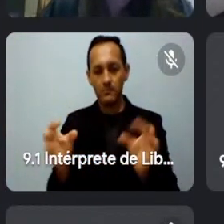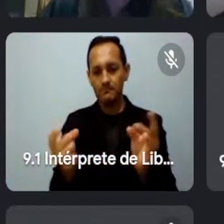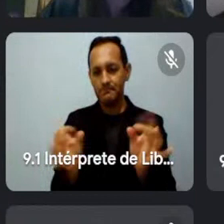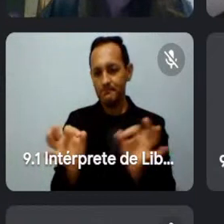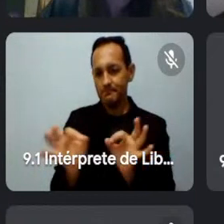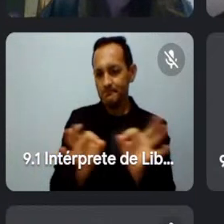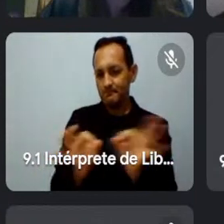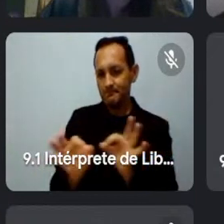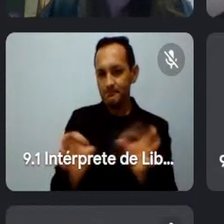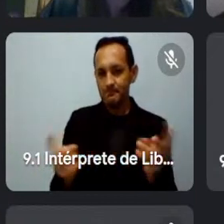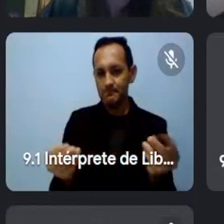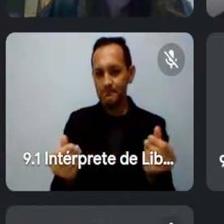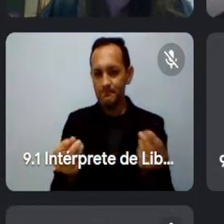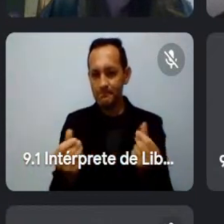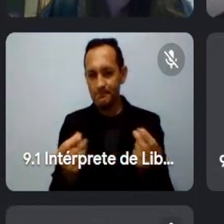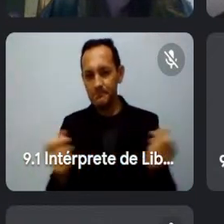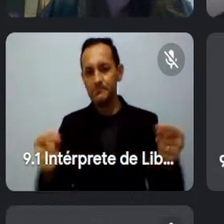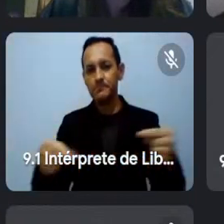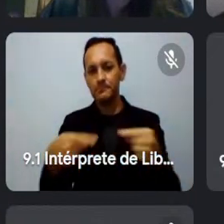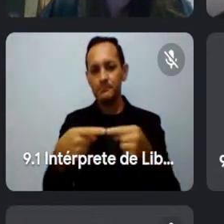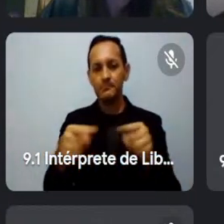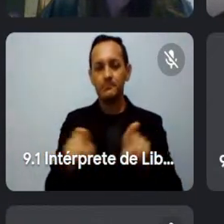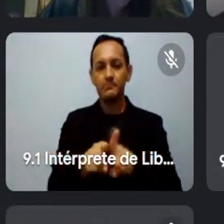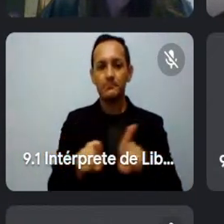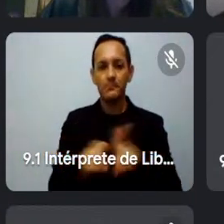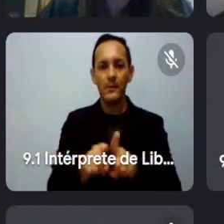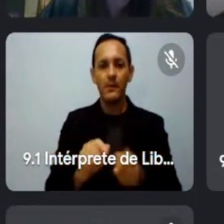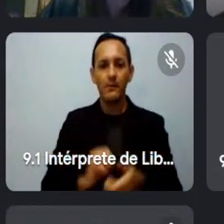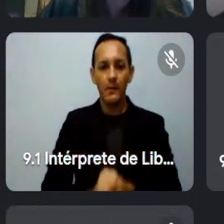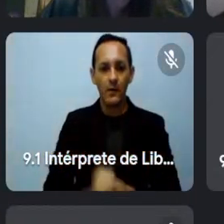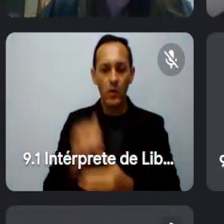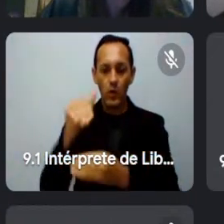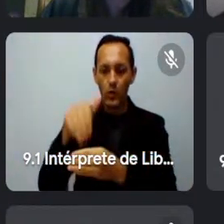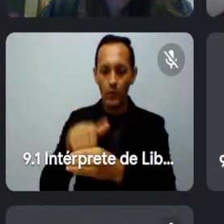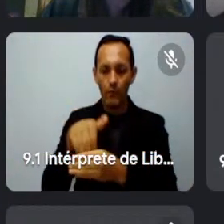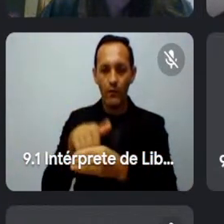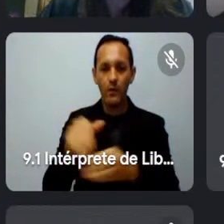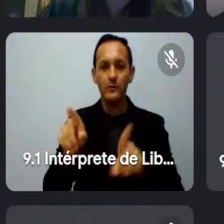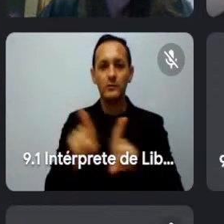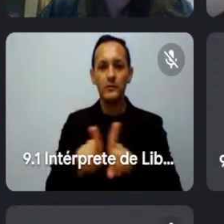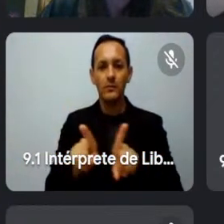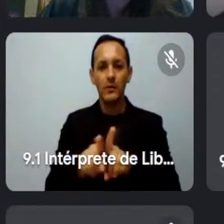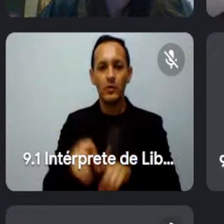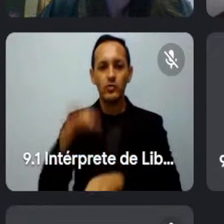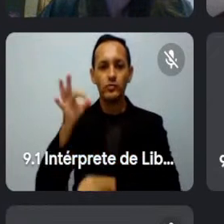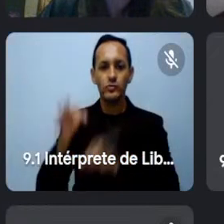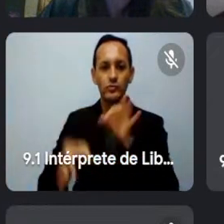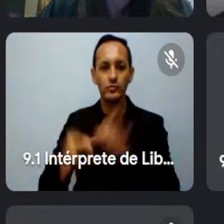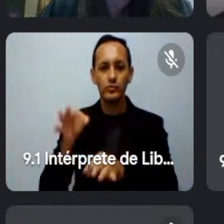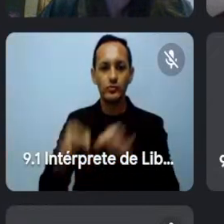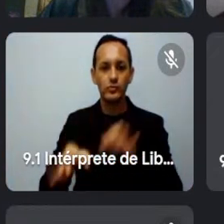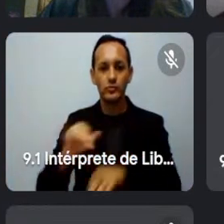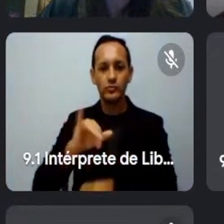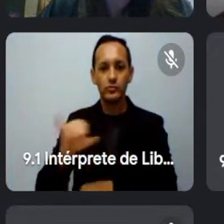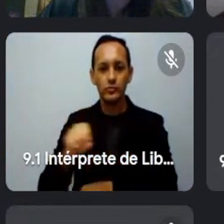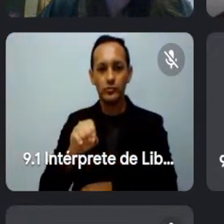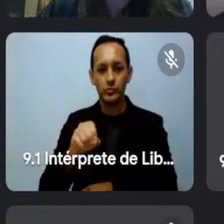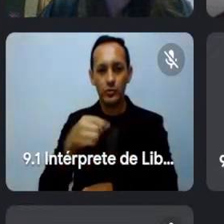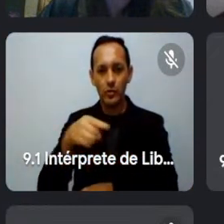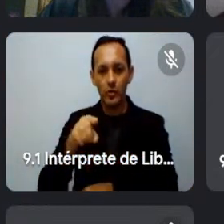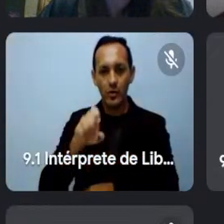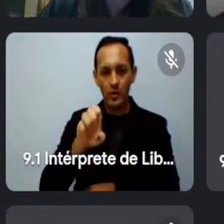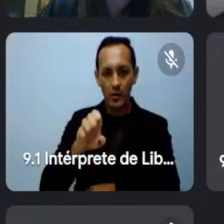assim como amo pela pelo voto proferido também estamos indo às vezes José Márcio é divisor